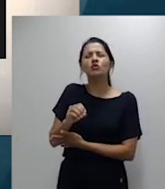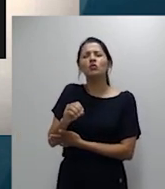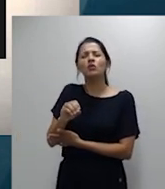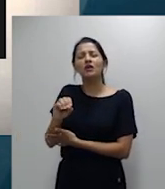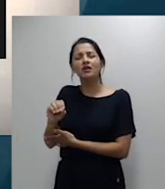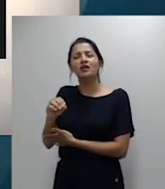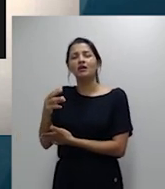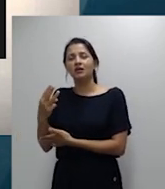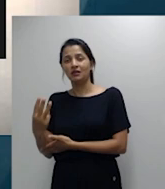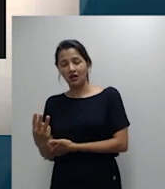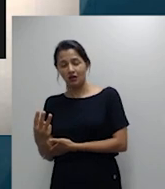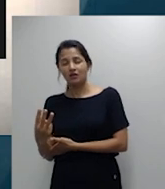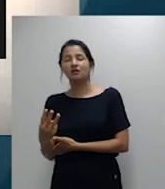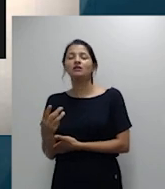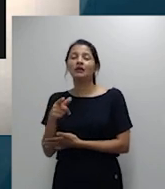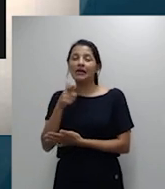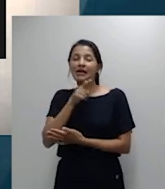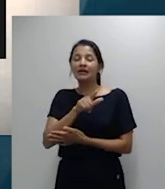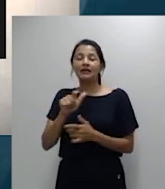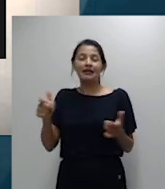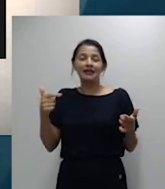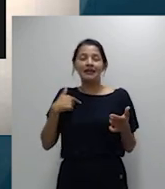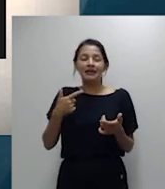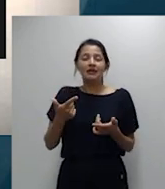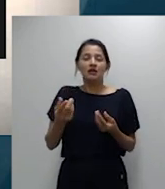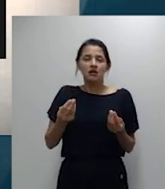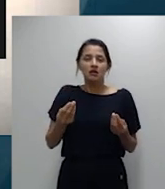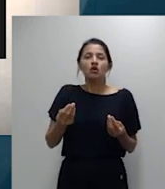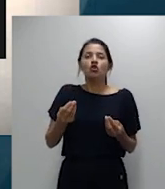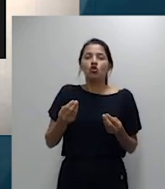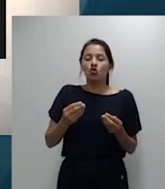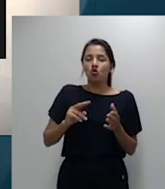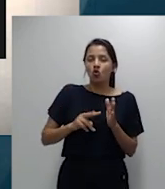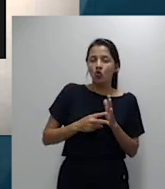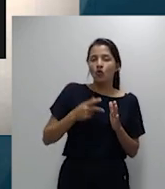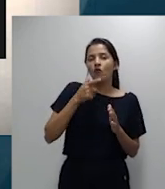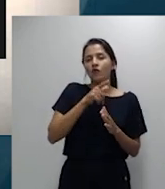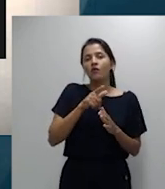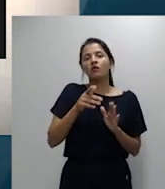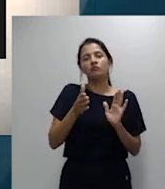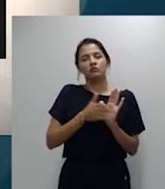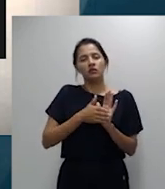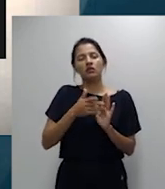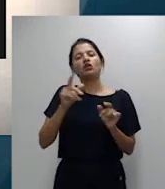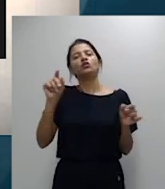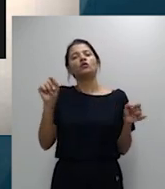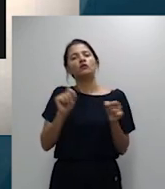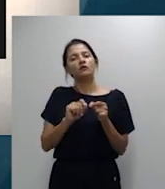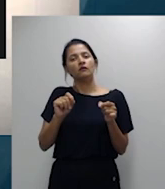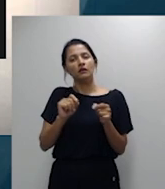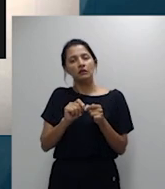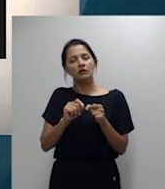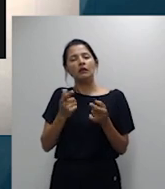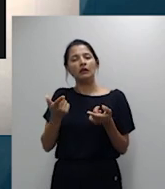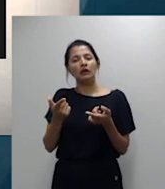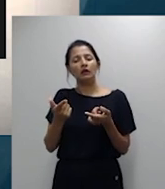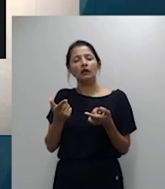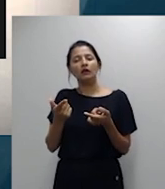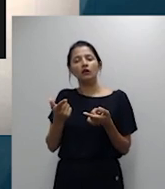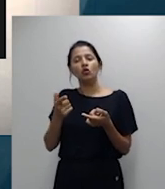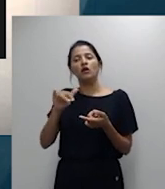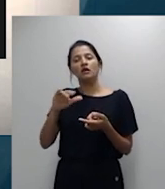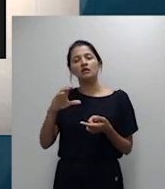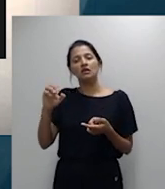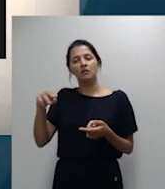ilegitimidade deste alargamento que o convênio confaz pretendeu fazer do fato tributável do